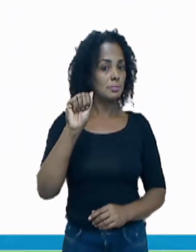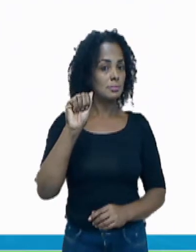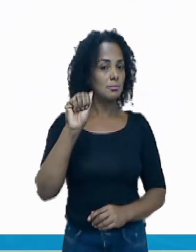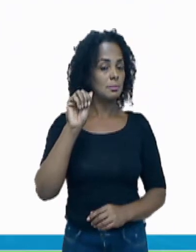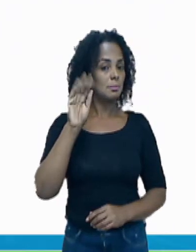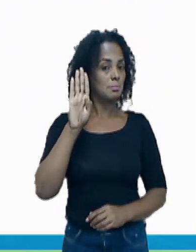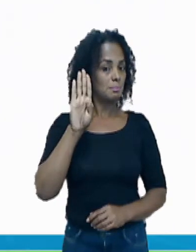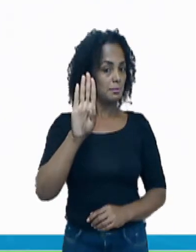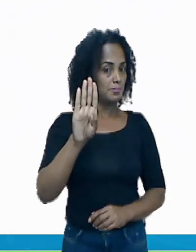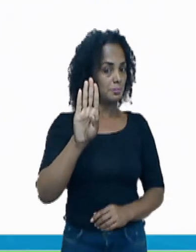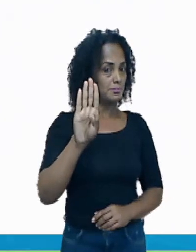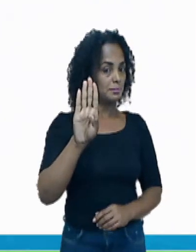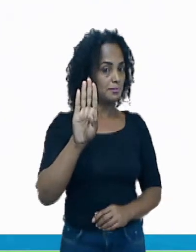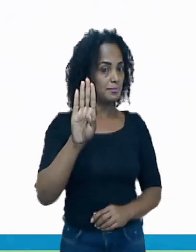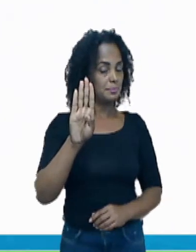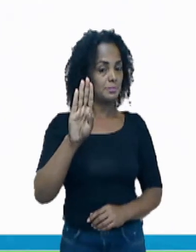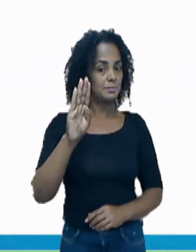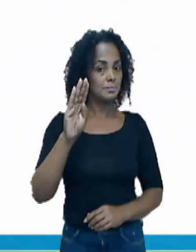B.